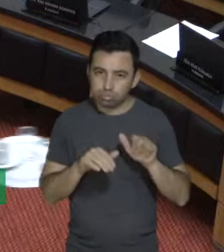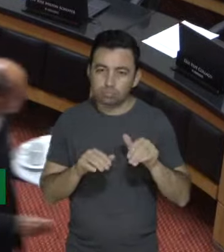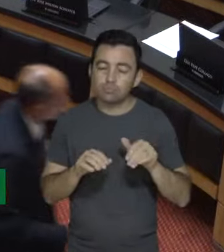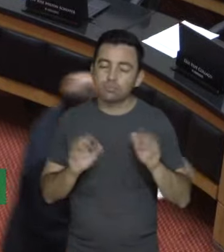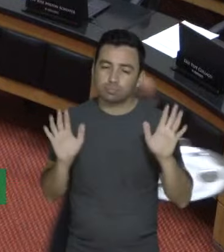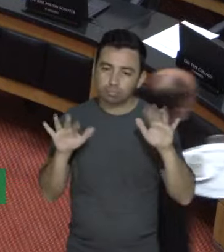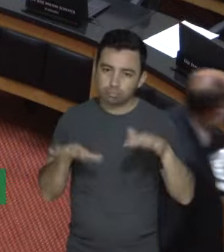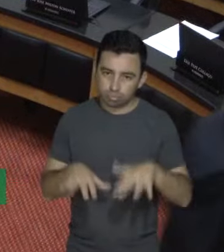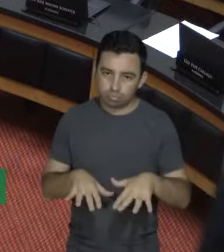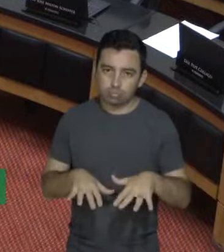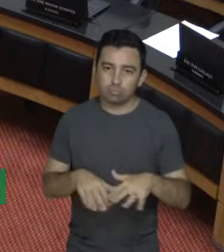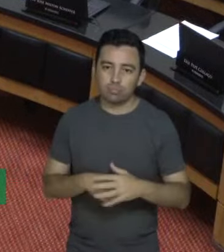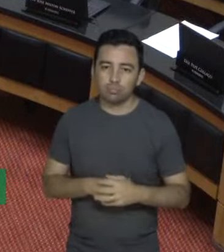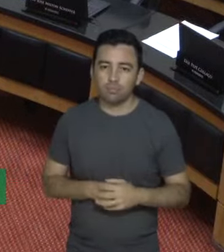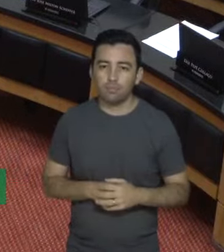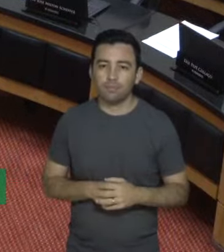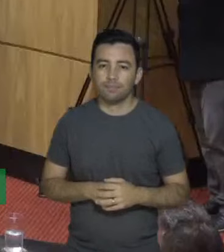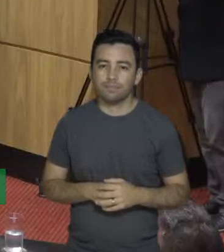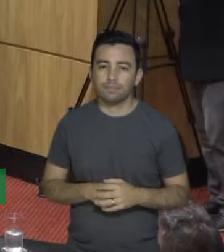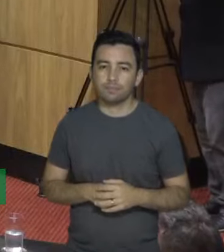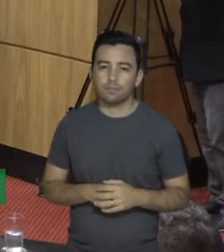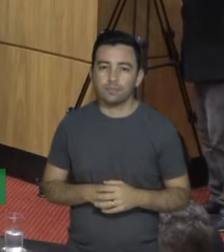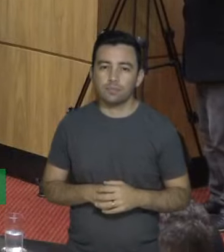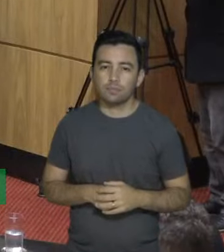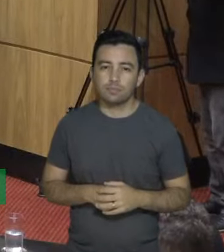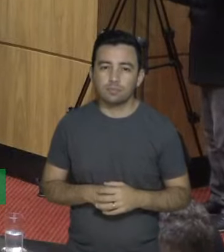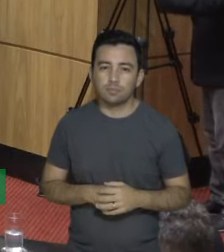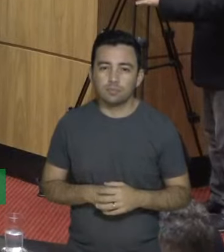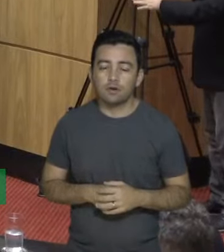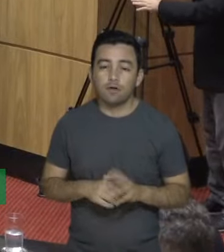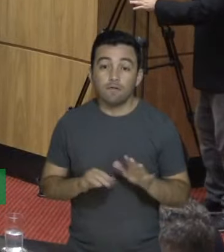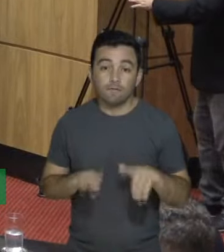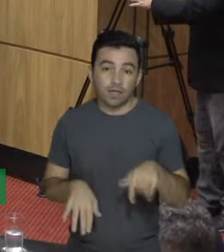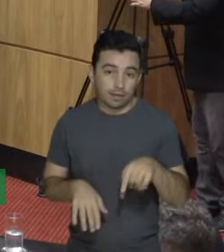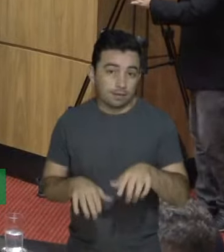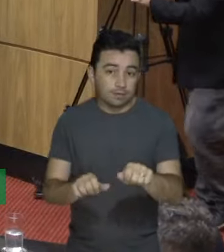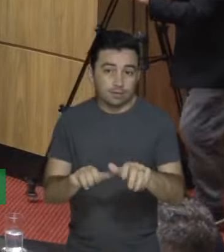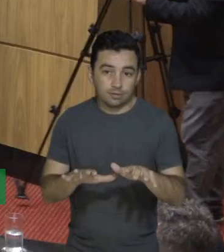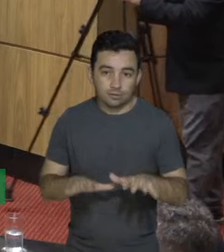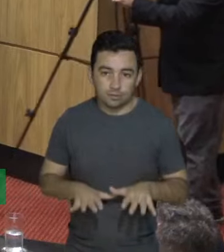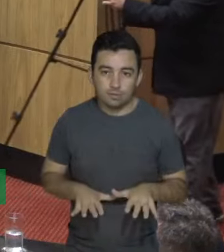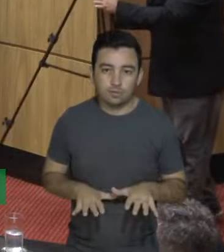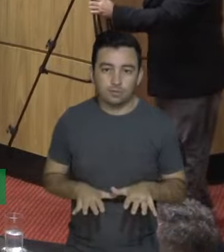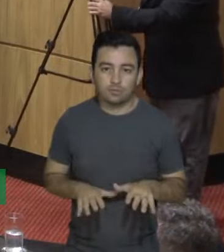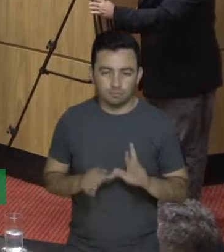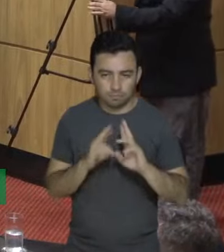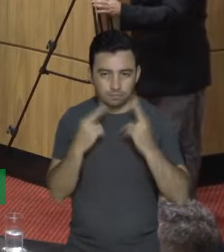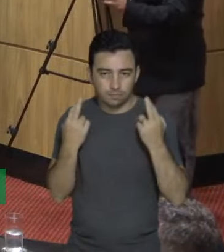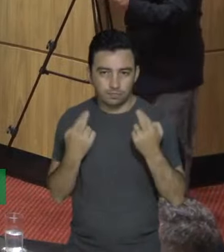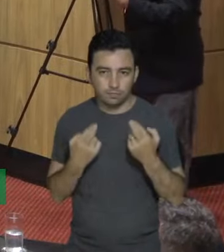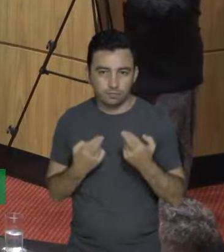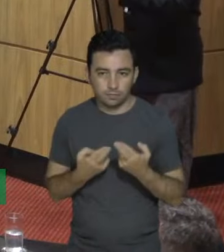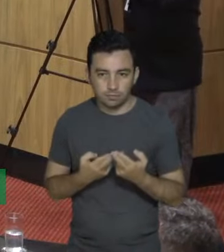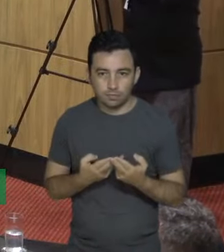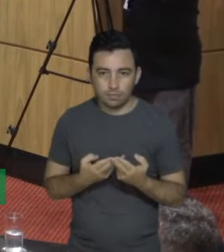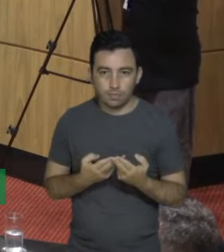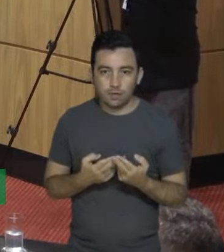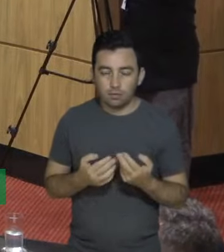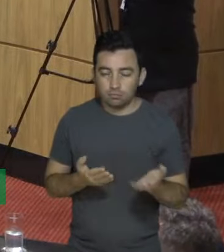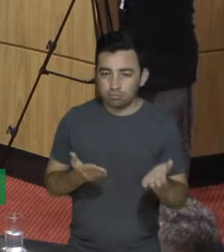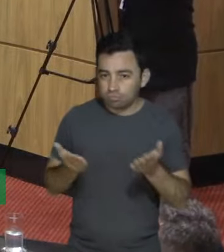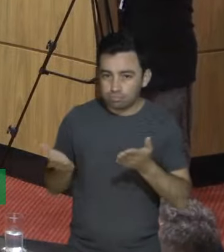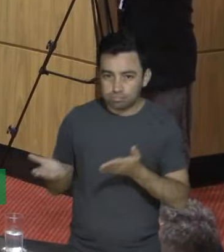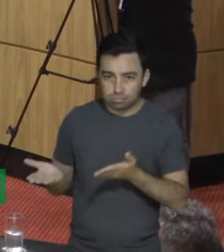para as ao final desta sessão já se reunirem a sala de espera